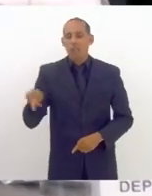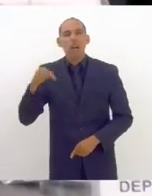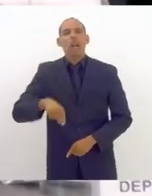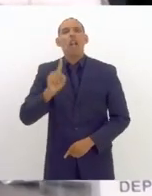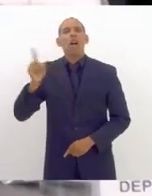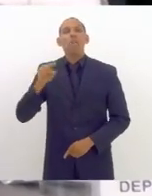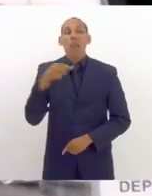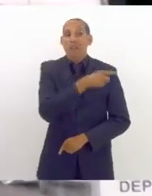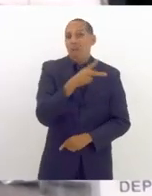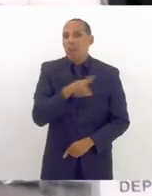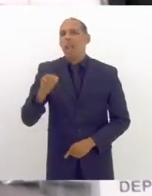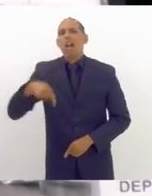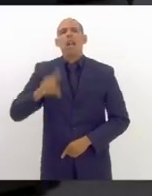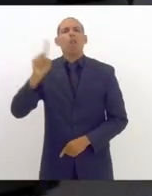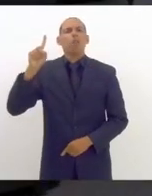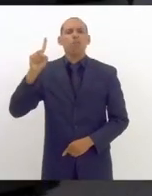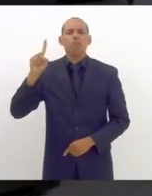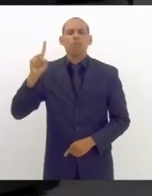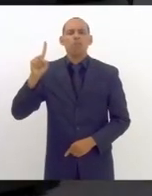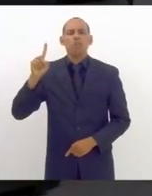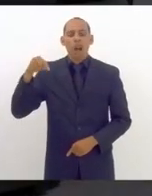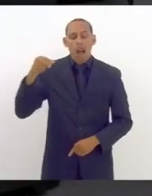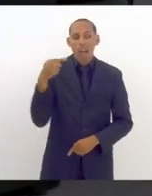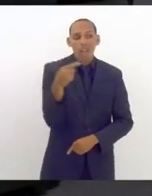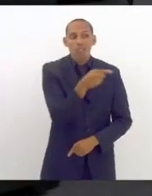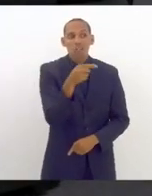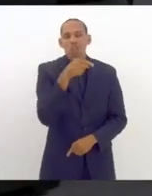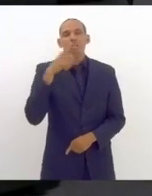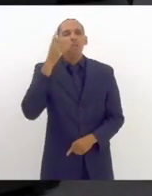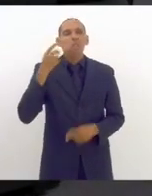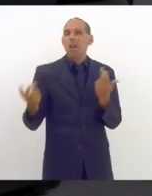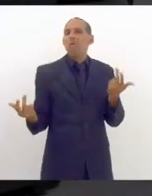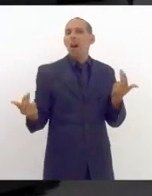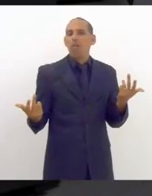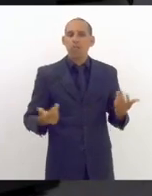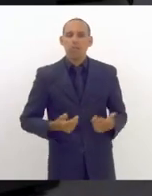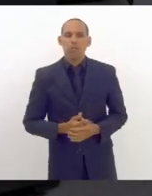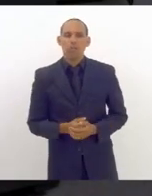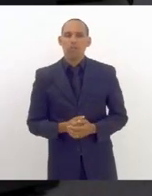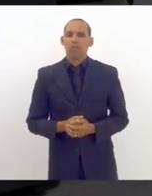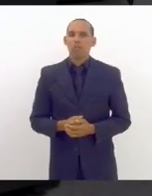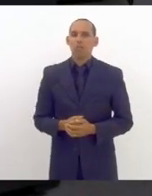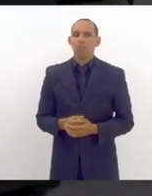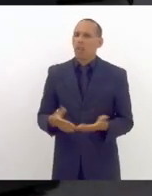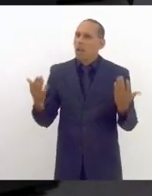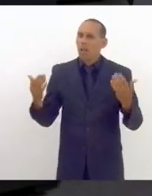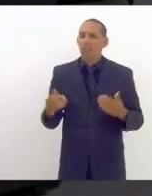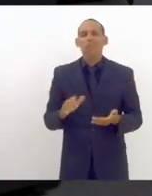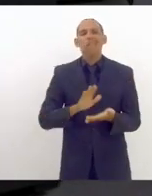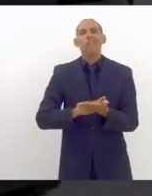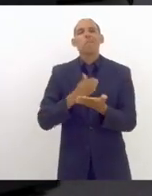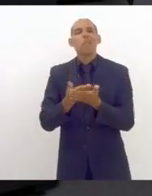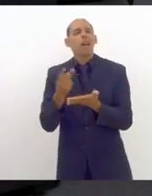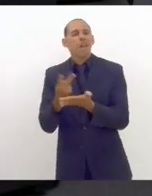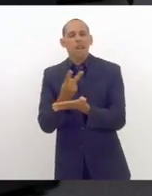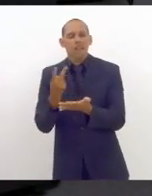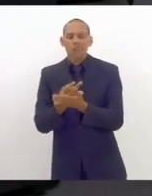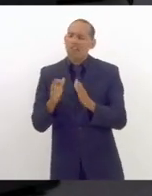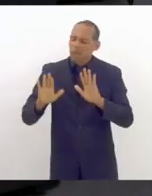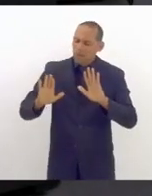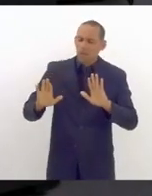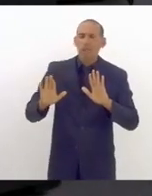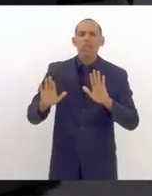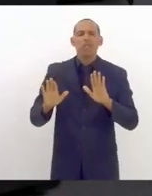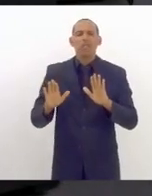ele não é o presidente aqui aqui ele é um deputado como eu interpretação errada vamos